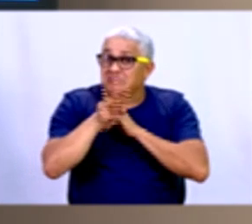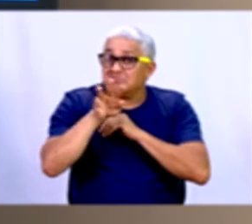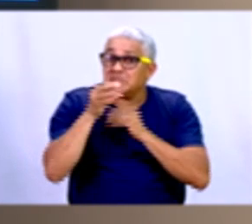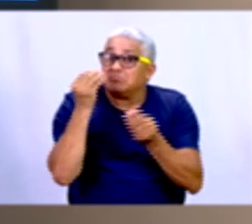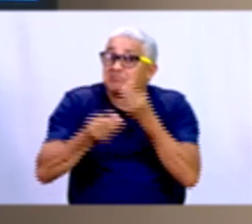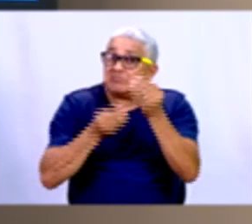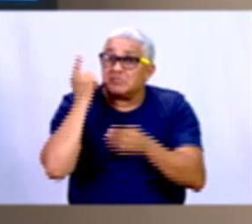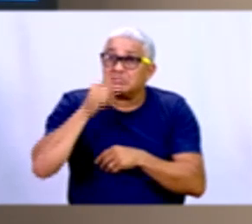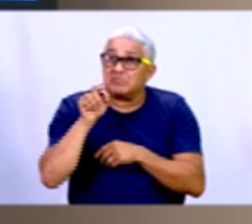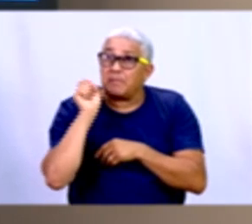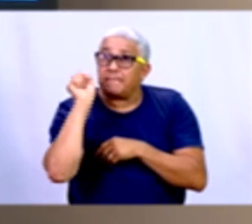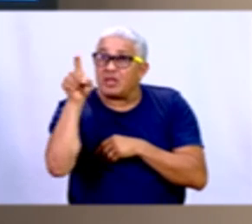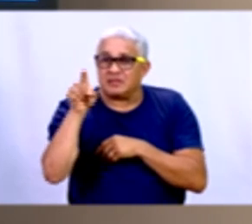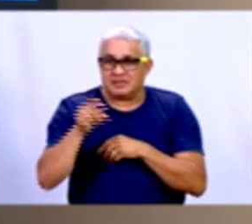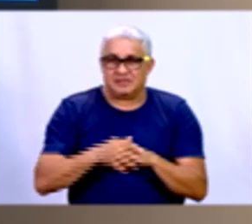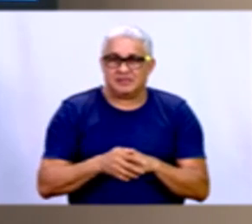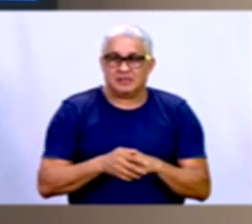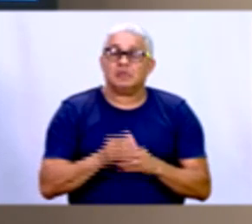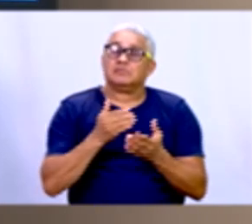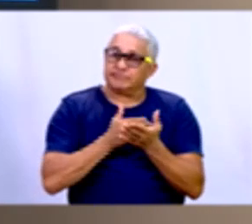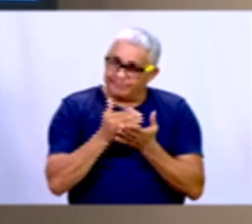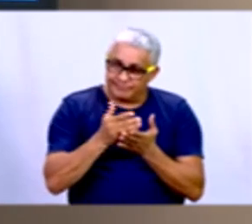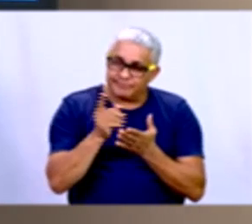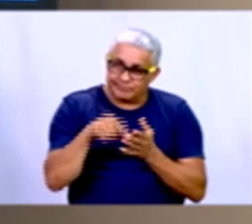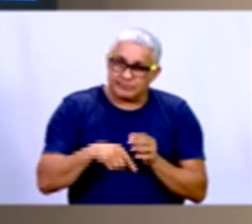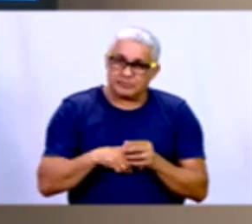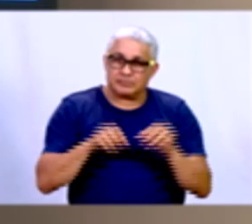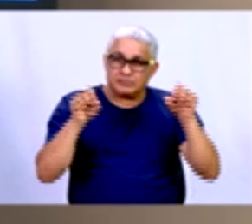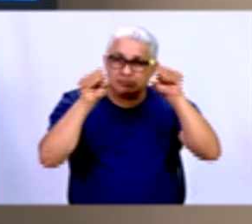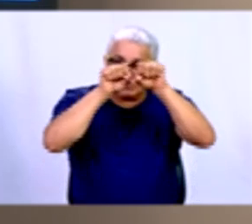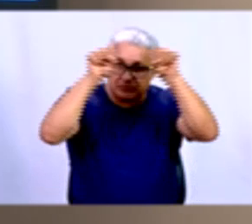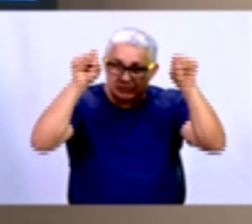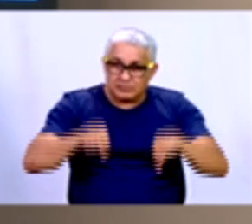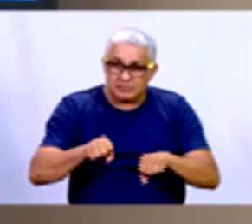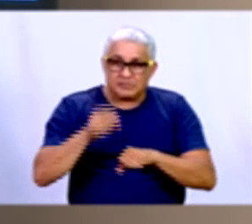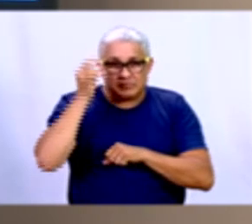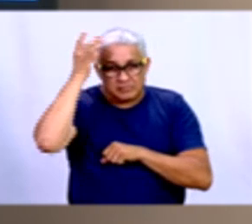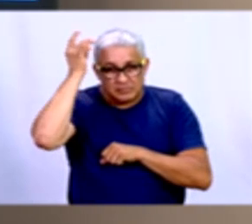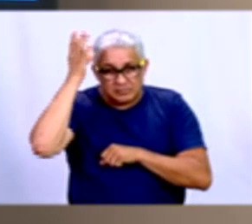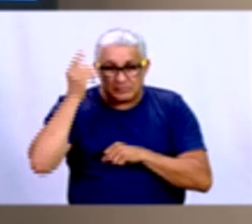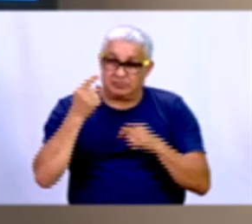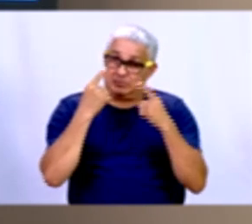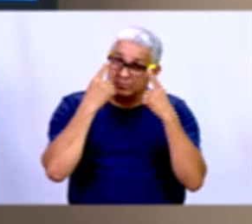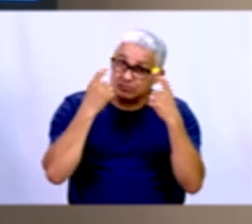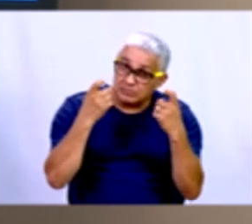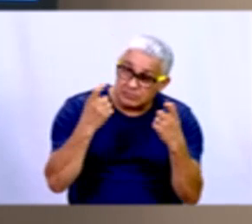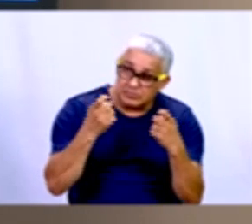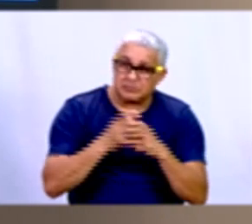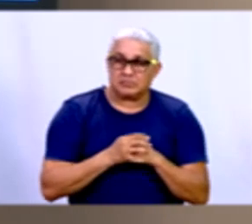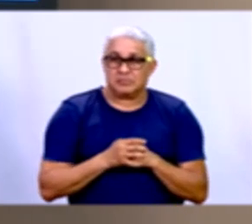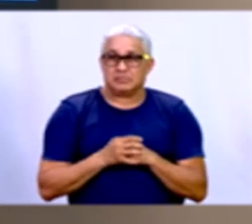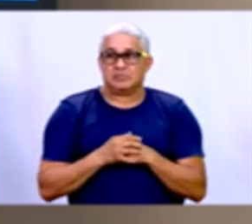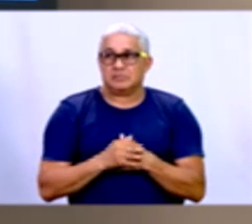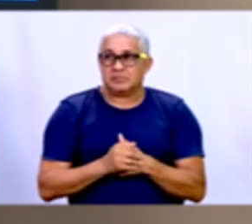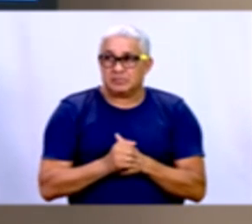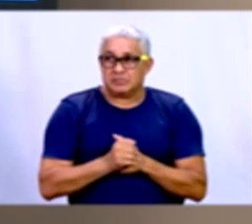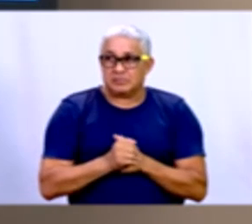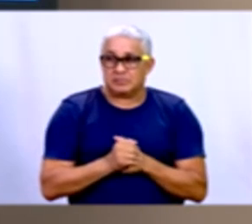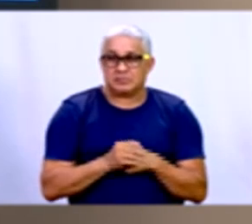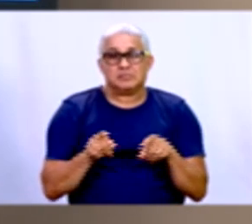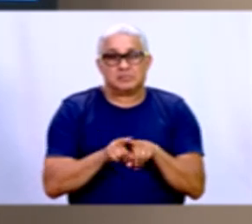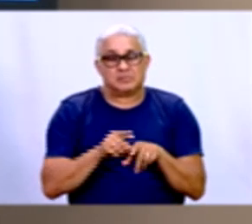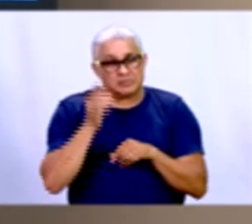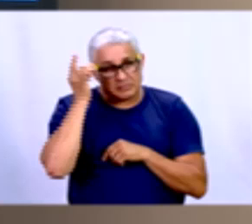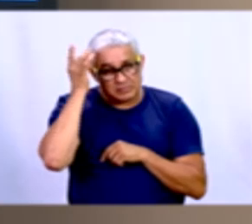né? Então já surge por aí. O sistema é fácil, o sistema é intuitivo, é fácil